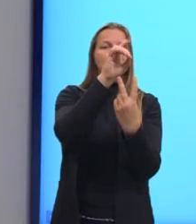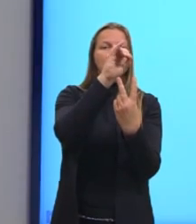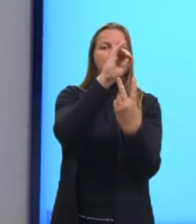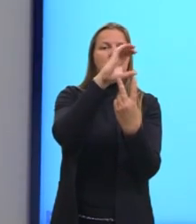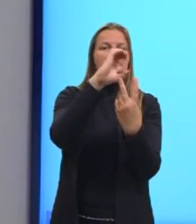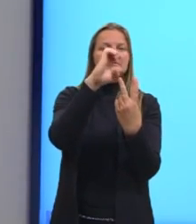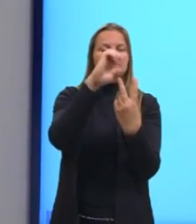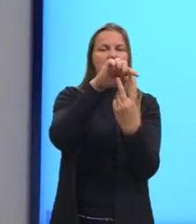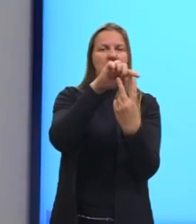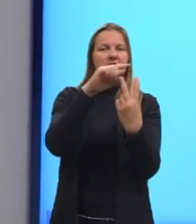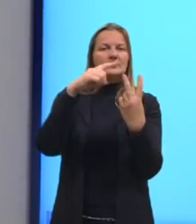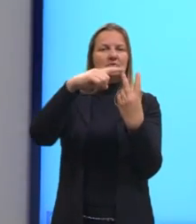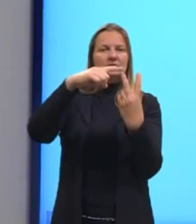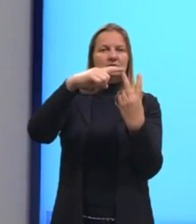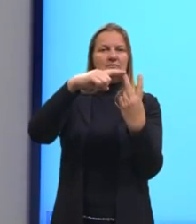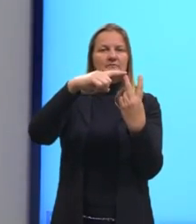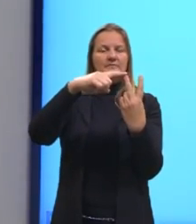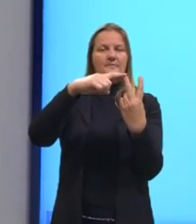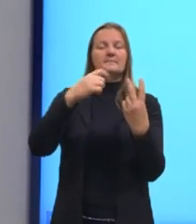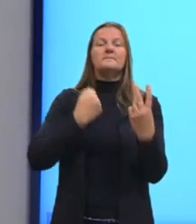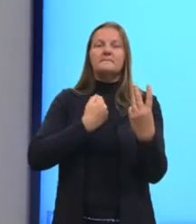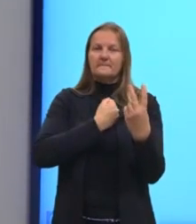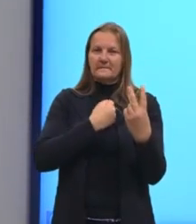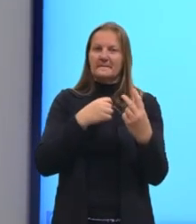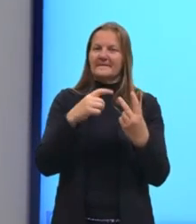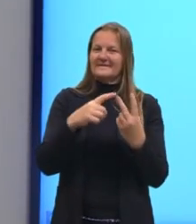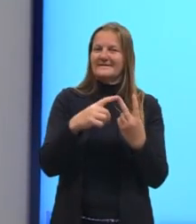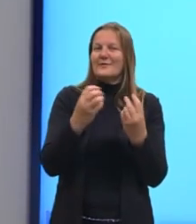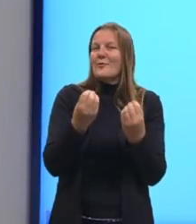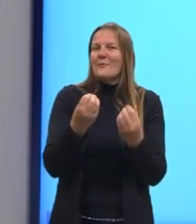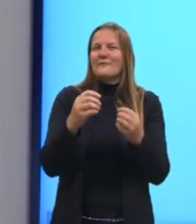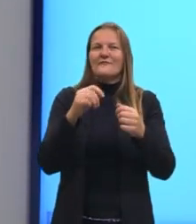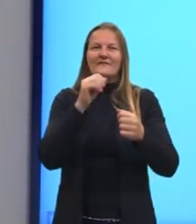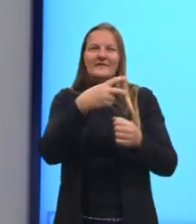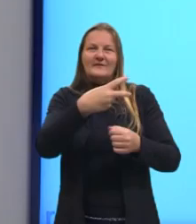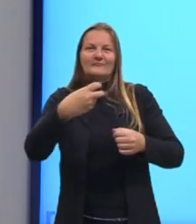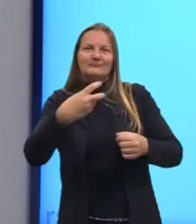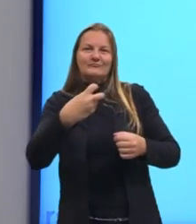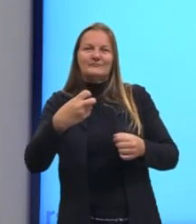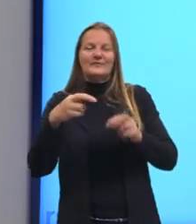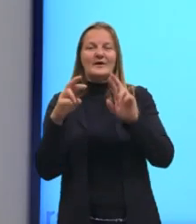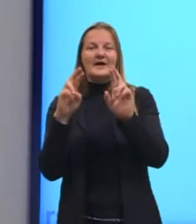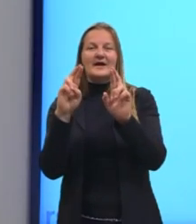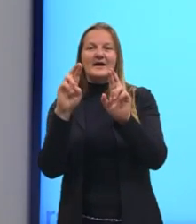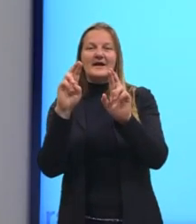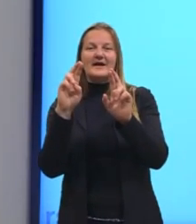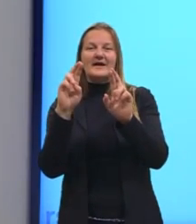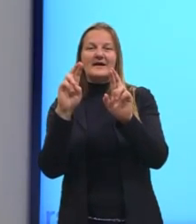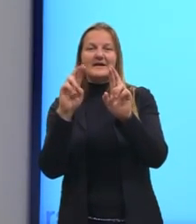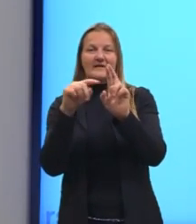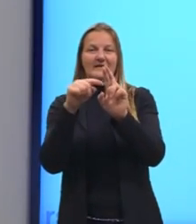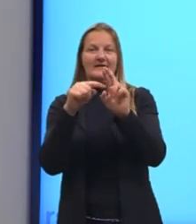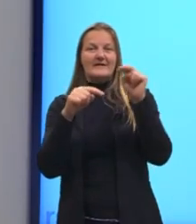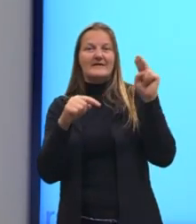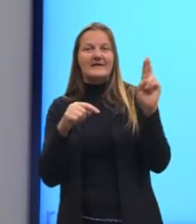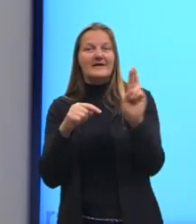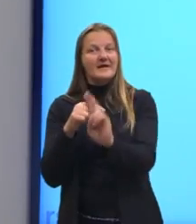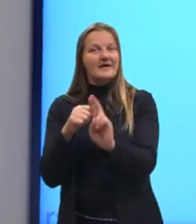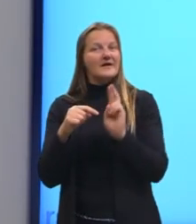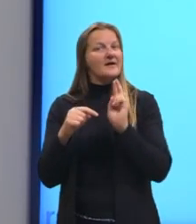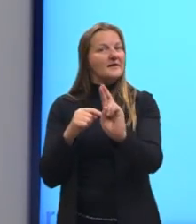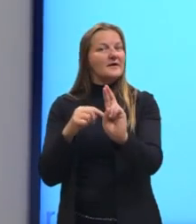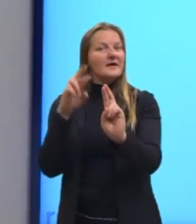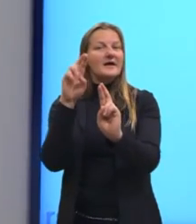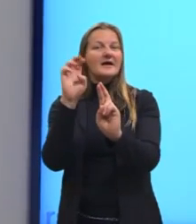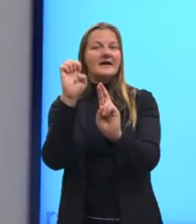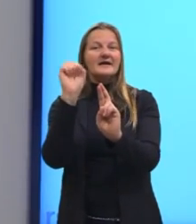o radical então de fato é a nossa Raíz e Aqui nós temos o resultado né Aqui nós